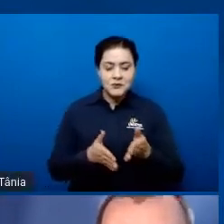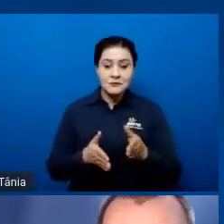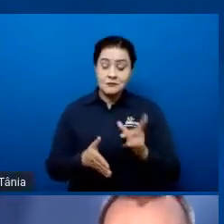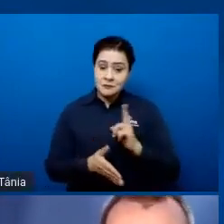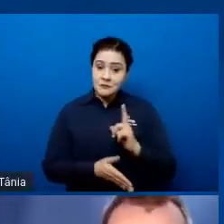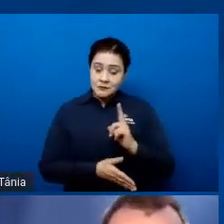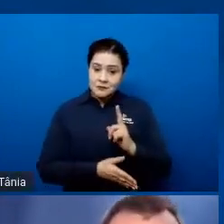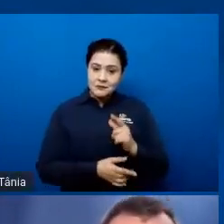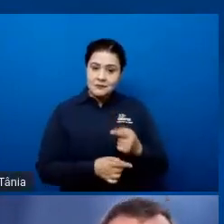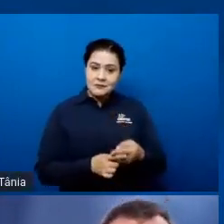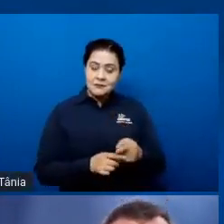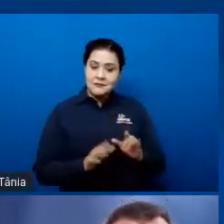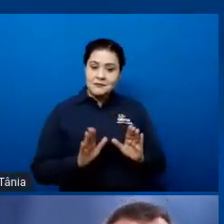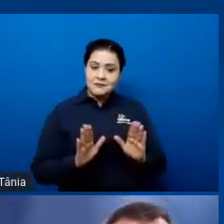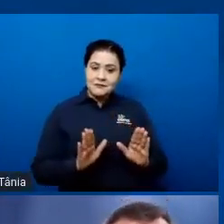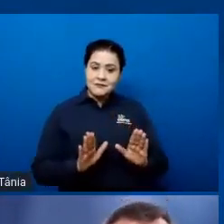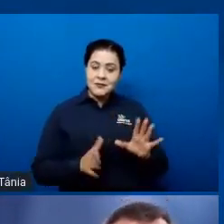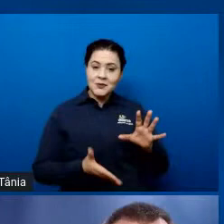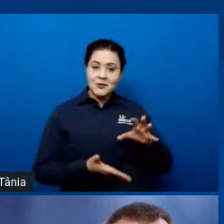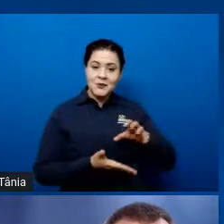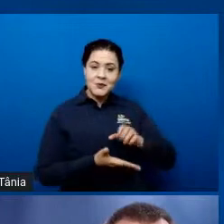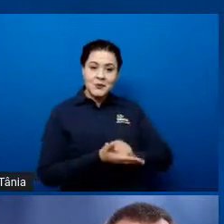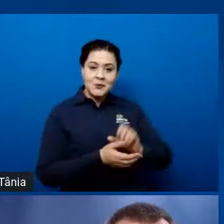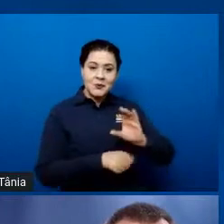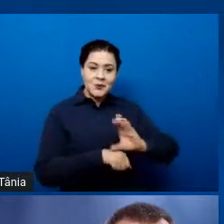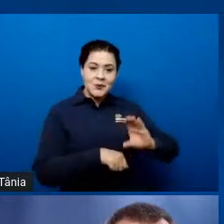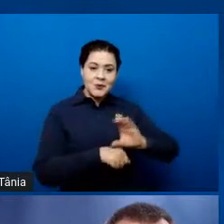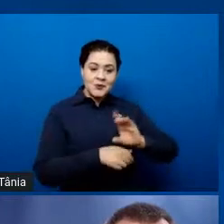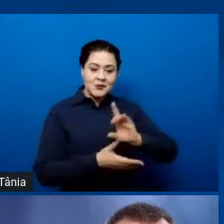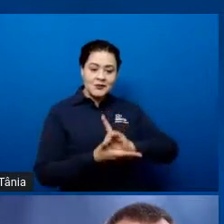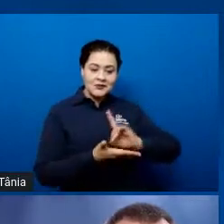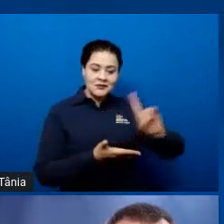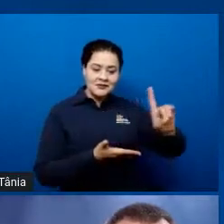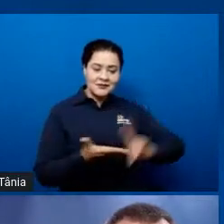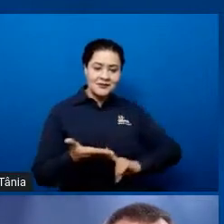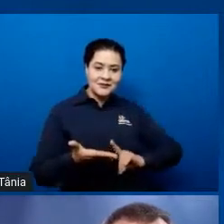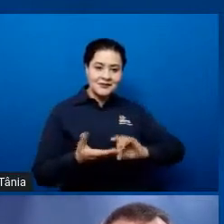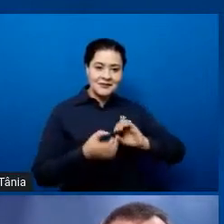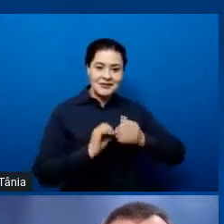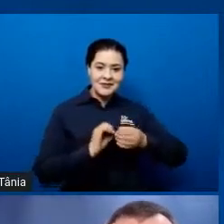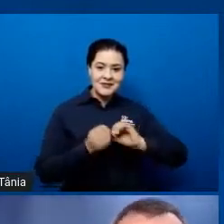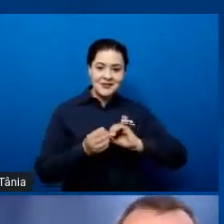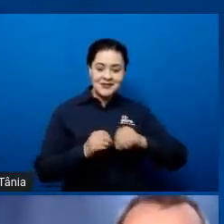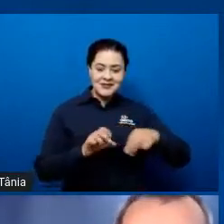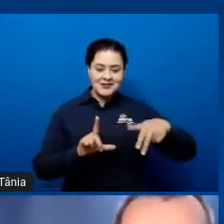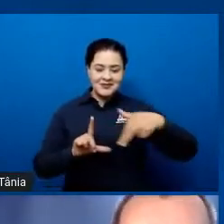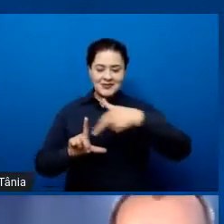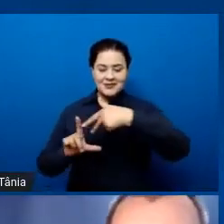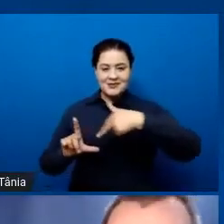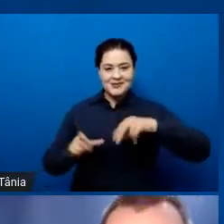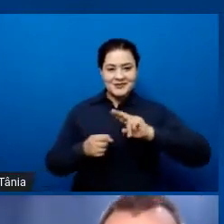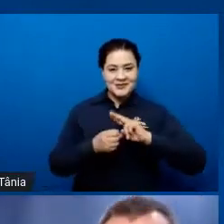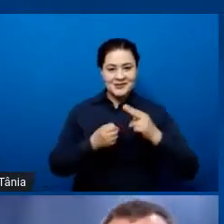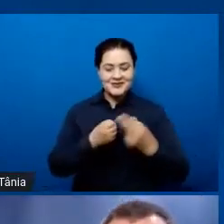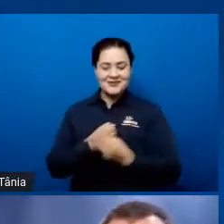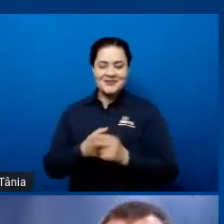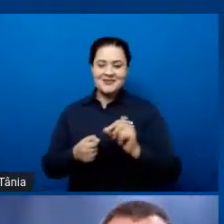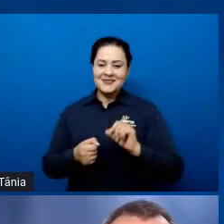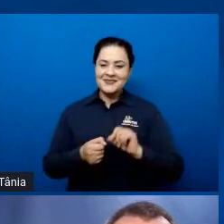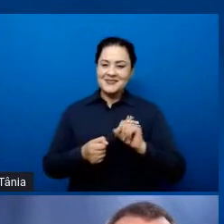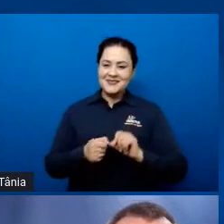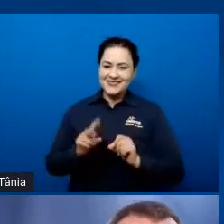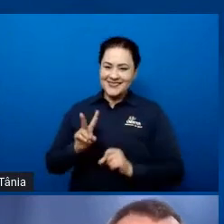professor. Matricula no curso de design de games e animação na Uninter que ele vai fazer isso aí. Ah, aí, ó, viu? Fechou, ó, tá aí,